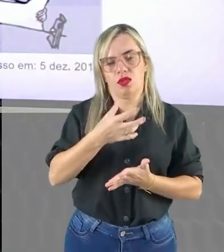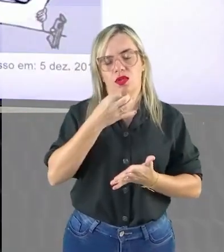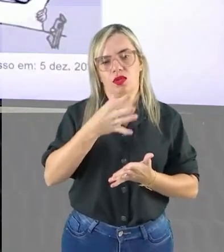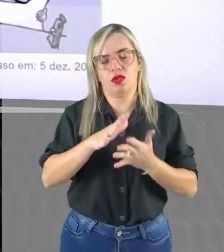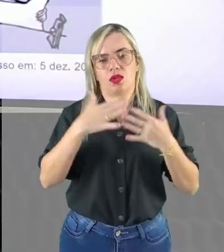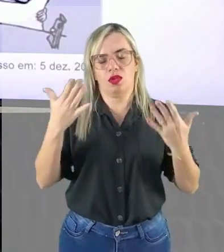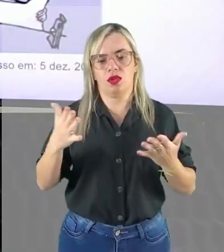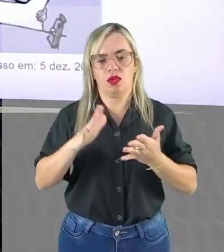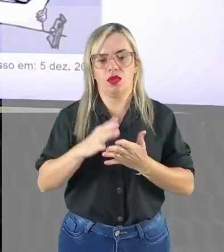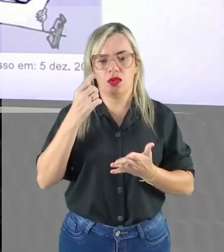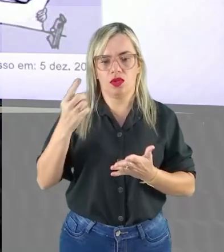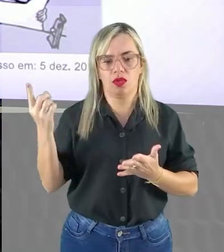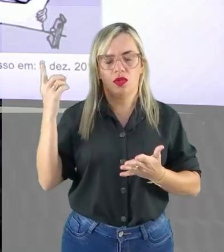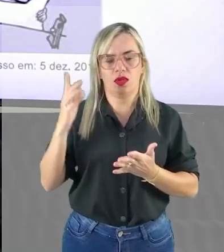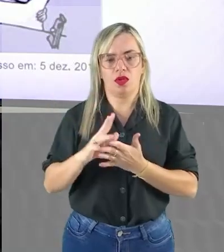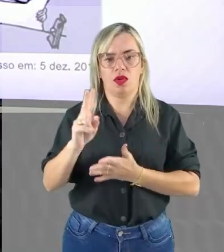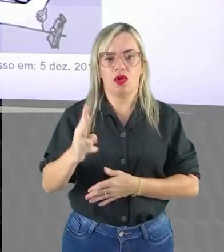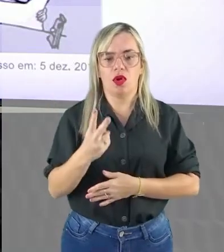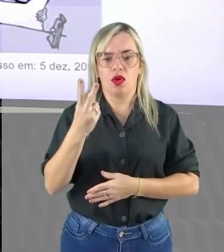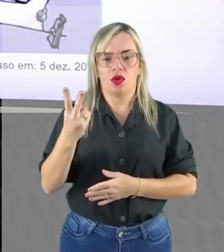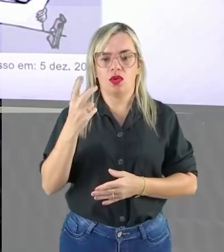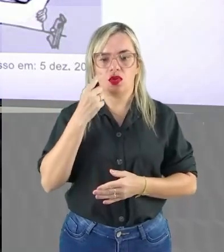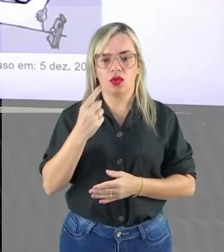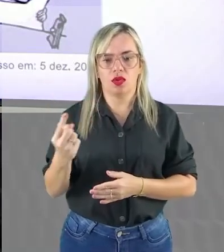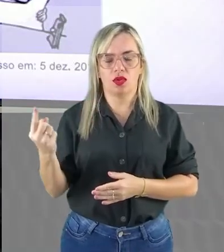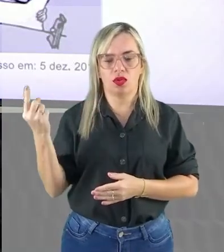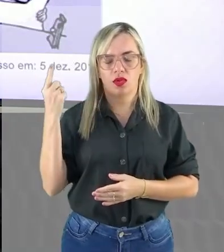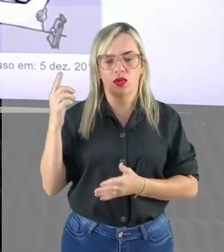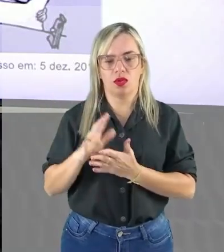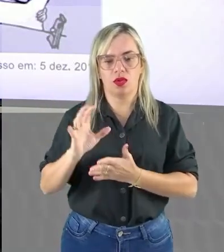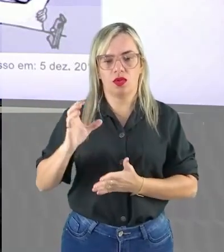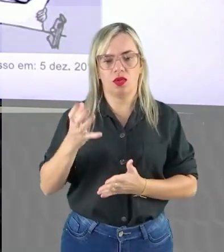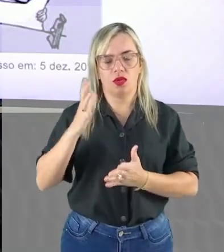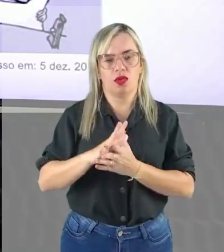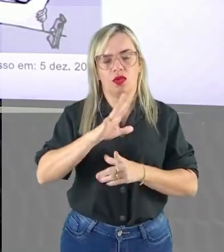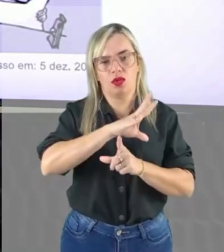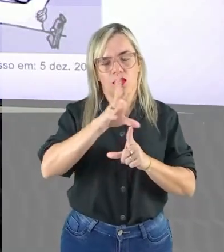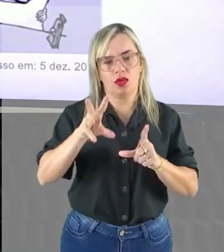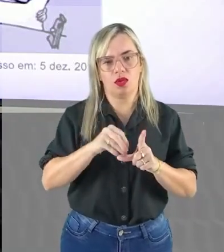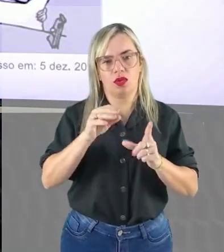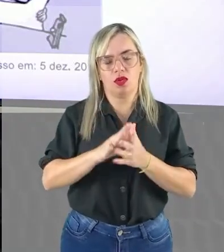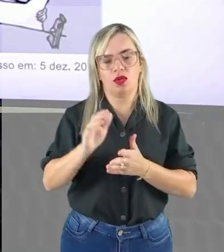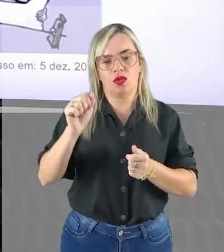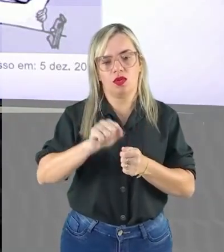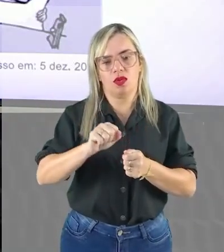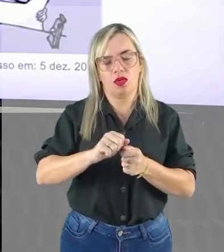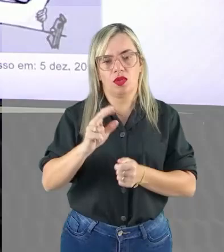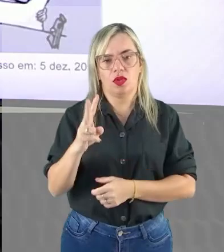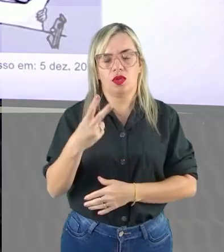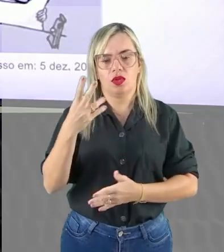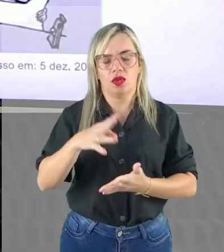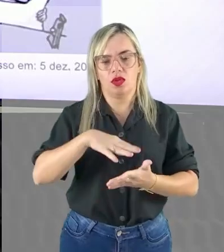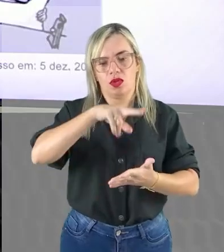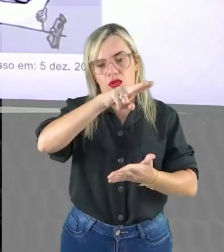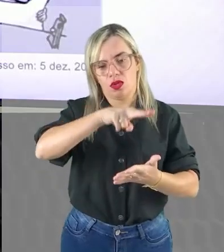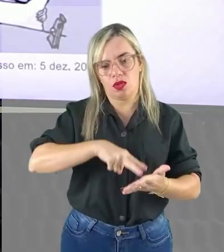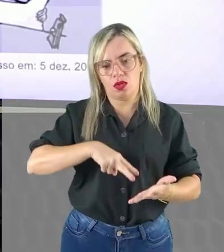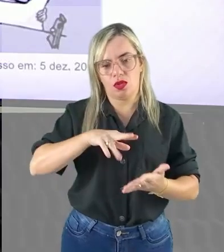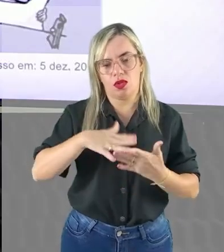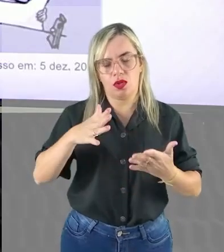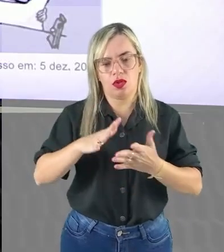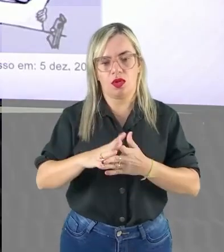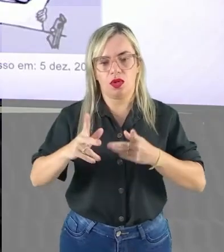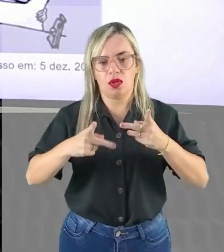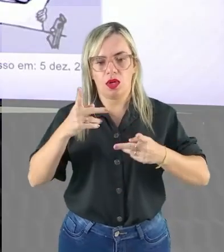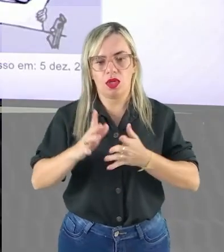Então observem as duas formas. O que eu digo para vocês quando tiver charge? Façam as duas leituras, a verbal e a